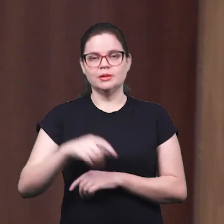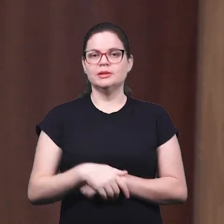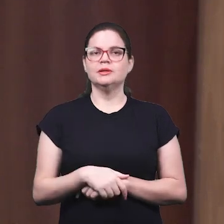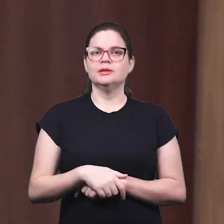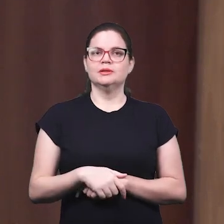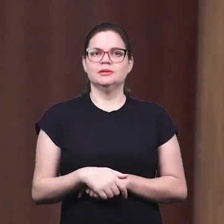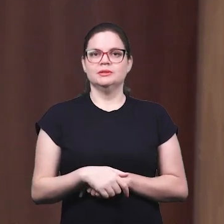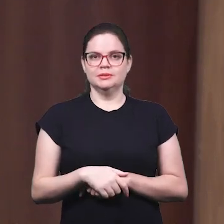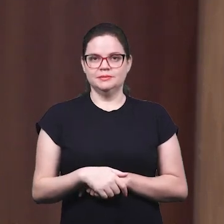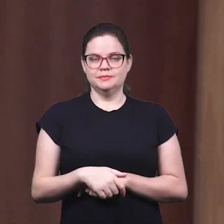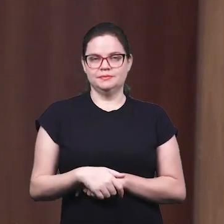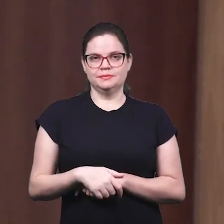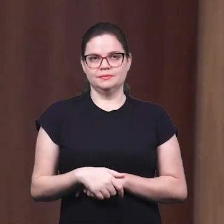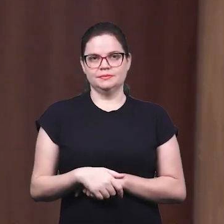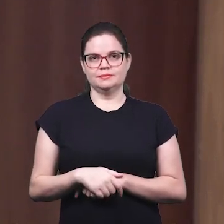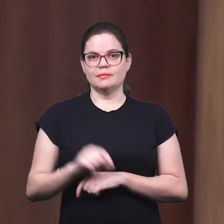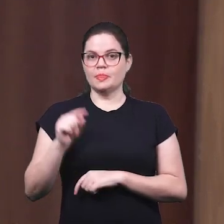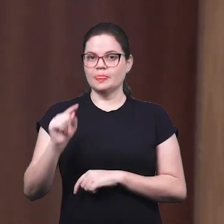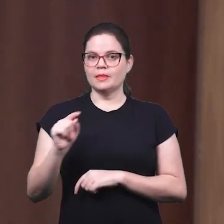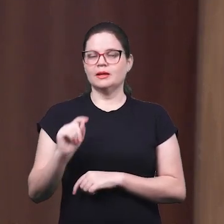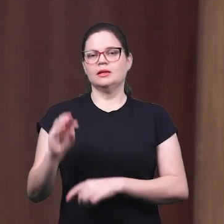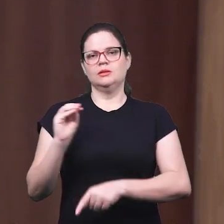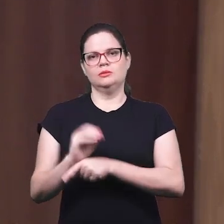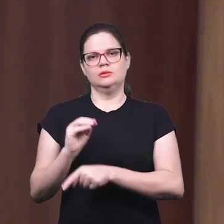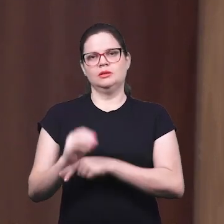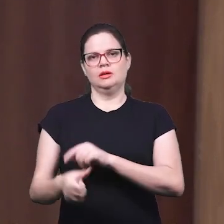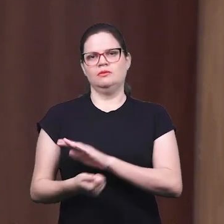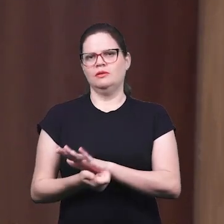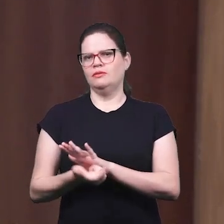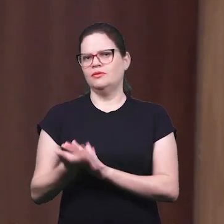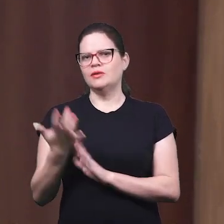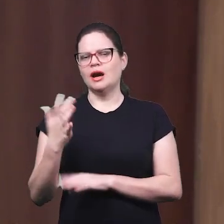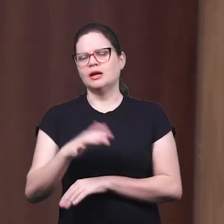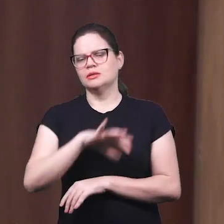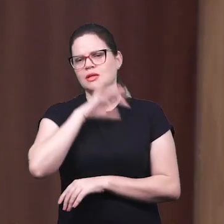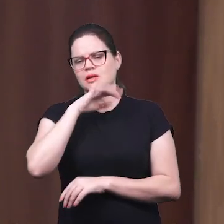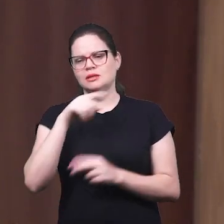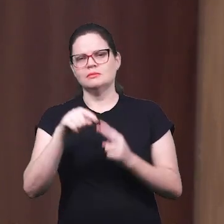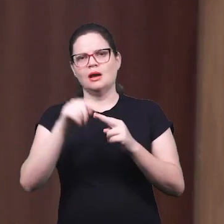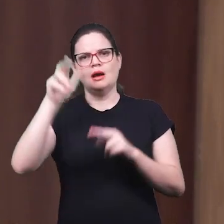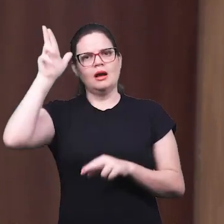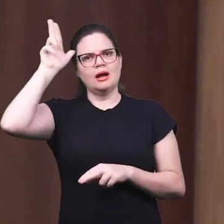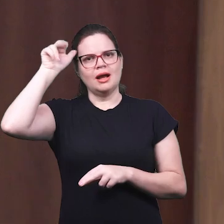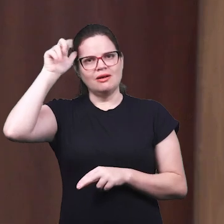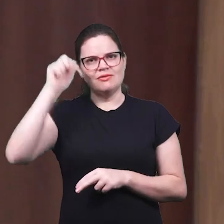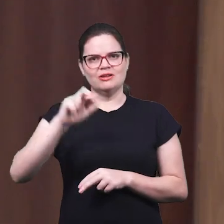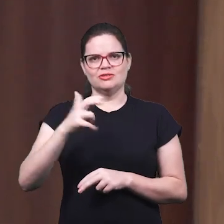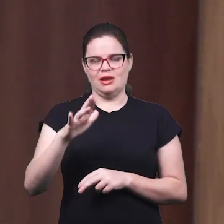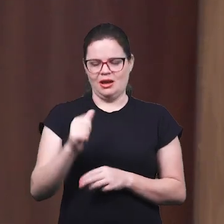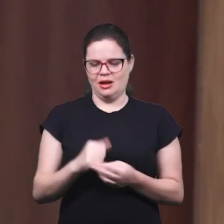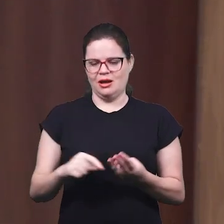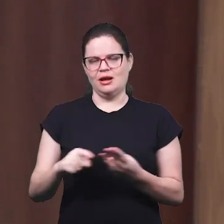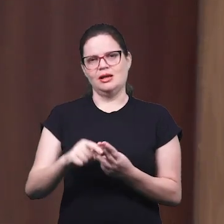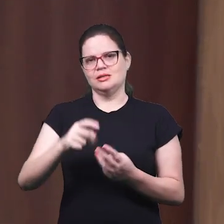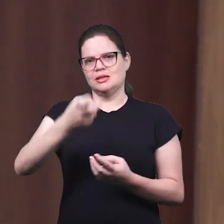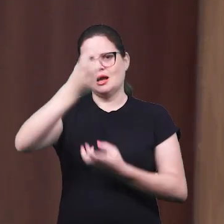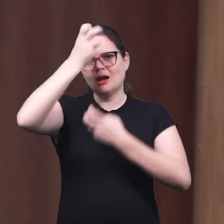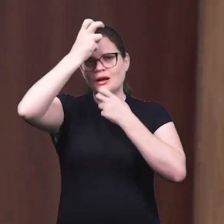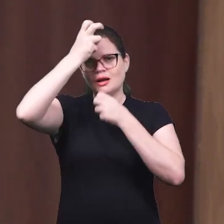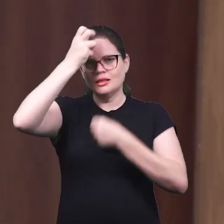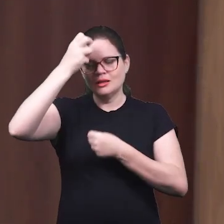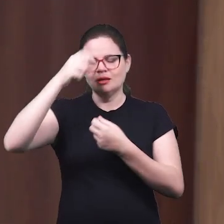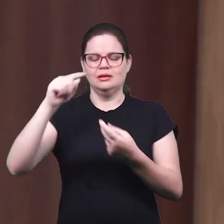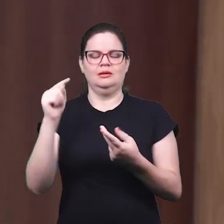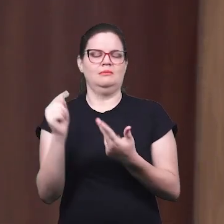e uma fazenda versátil, porque ele criava outros animais, como cavalos de raça, carneiros, entendeu? E